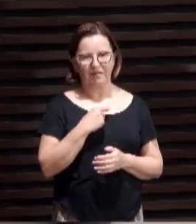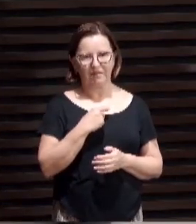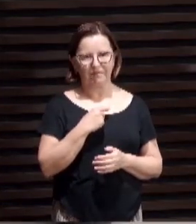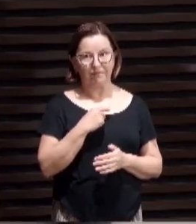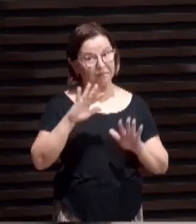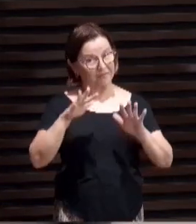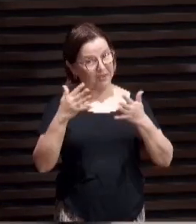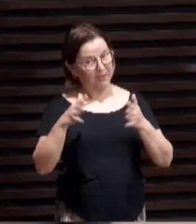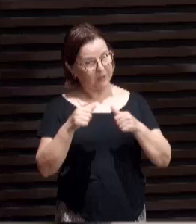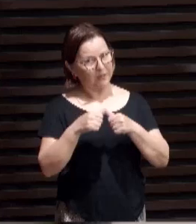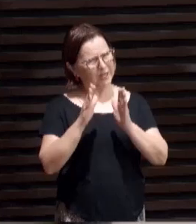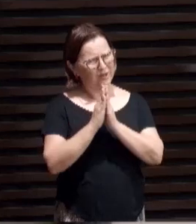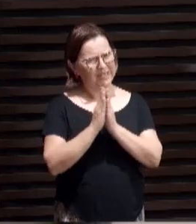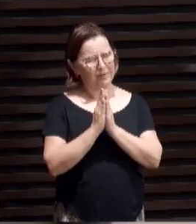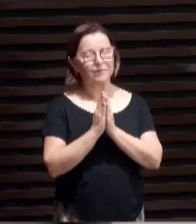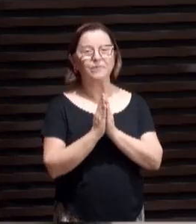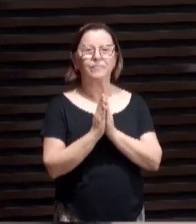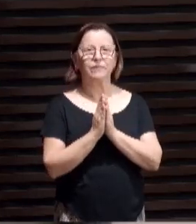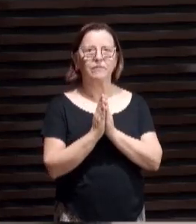Preste atenção nessa oração.